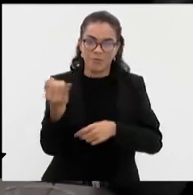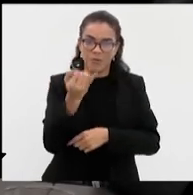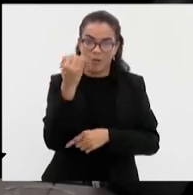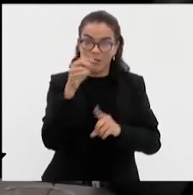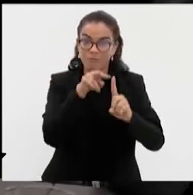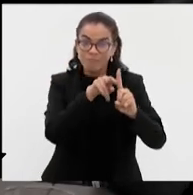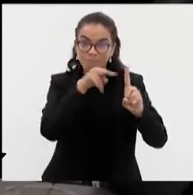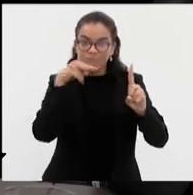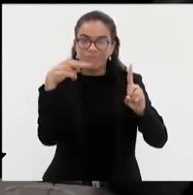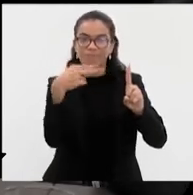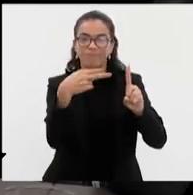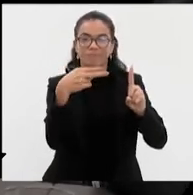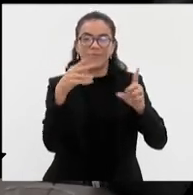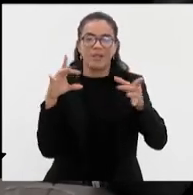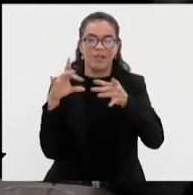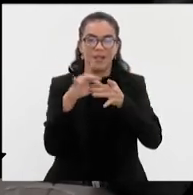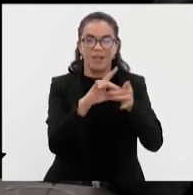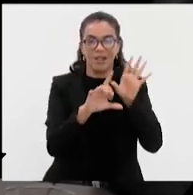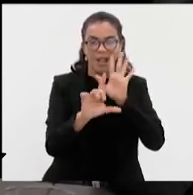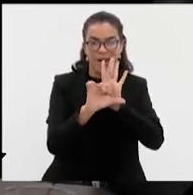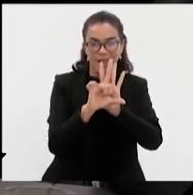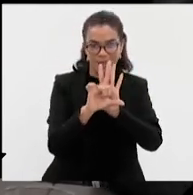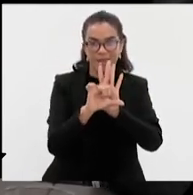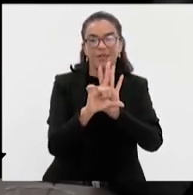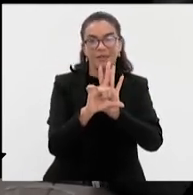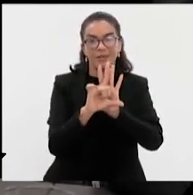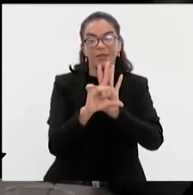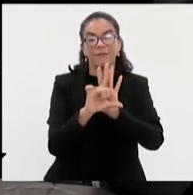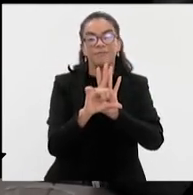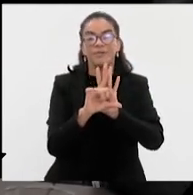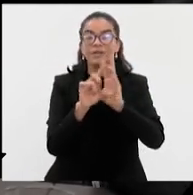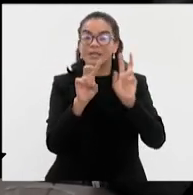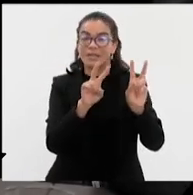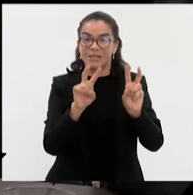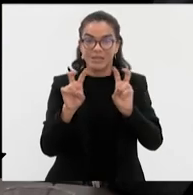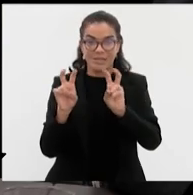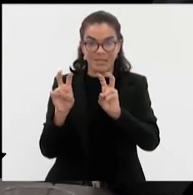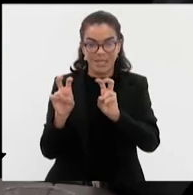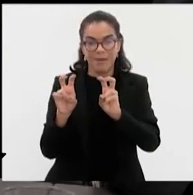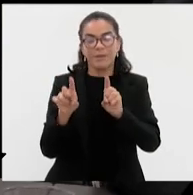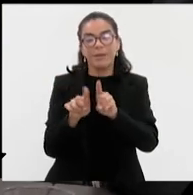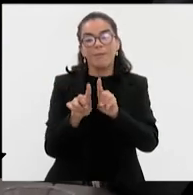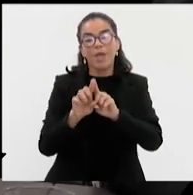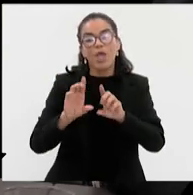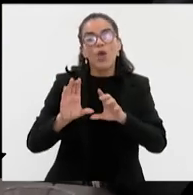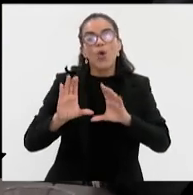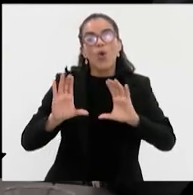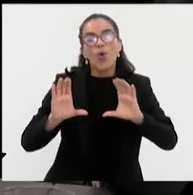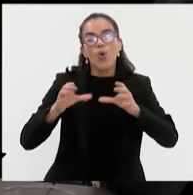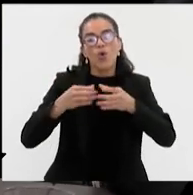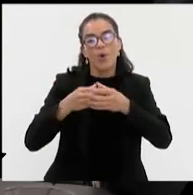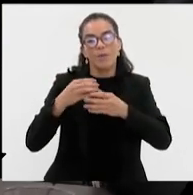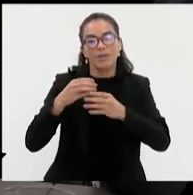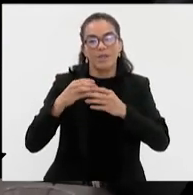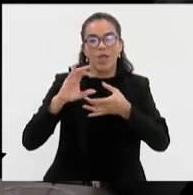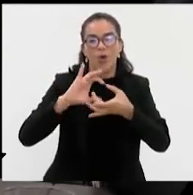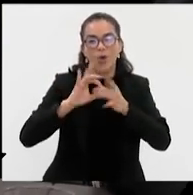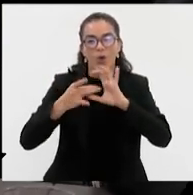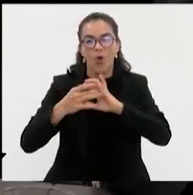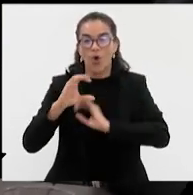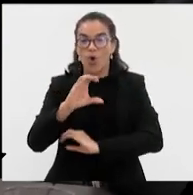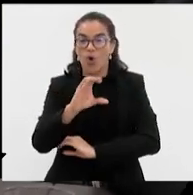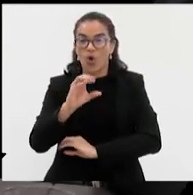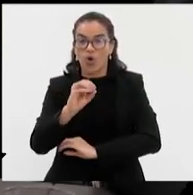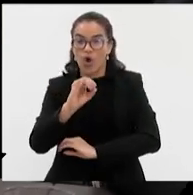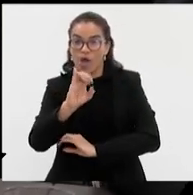vista da legalidade de temas como esse, assim como também o Comitê Olímpico Internacional, o COI,